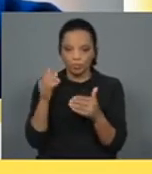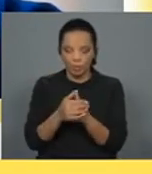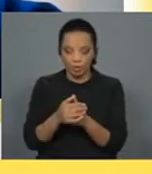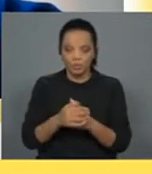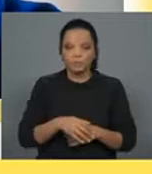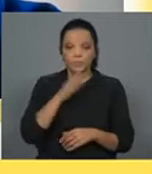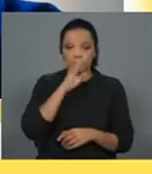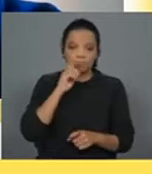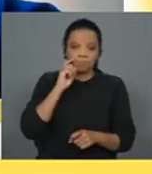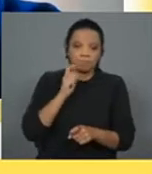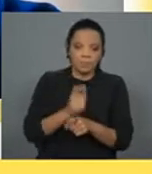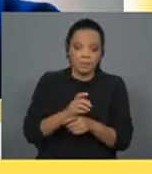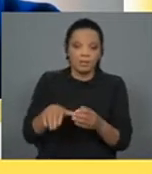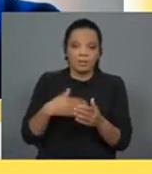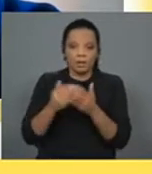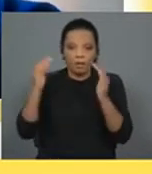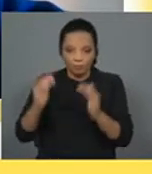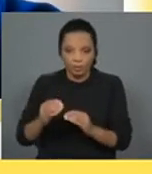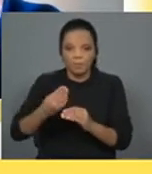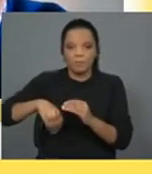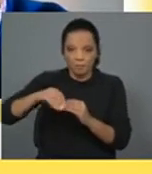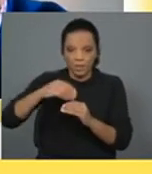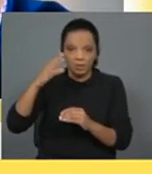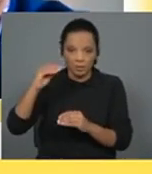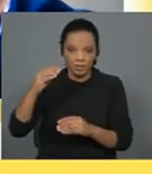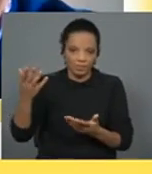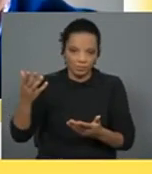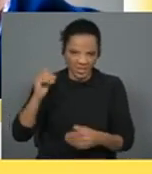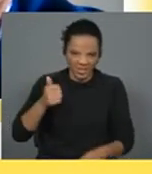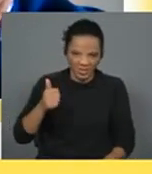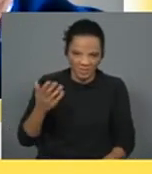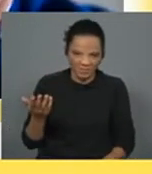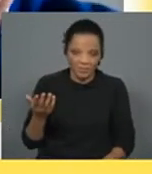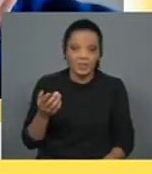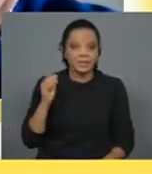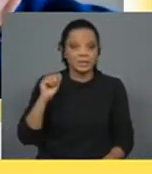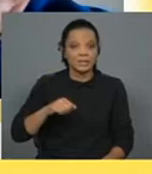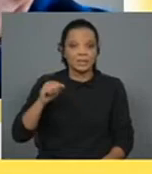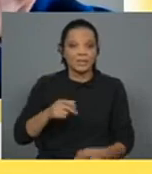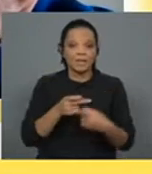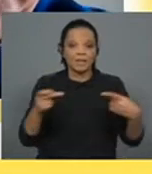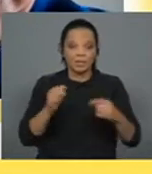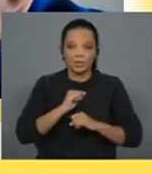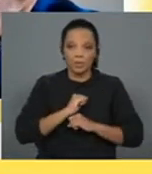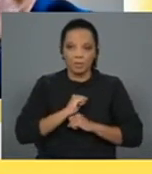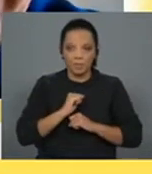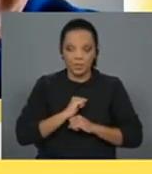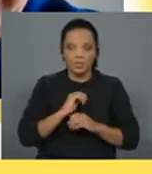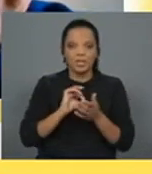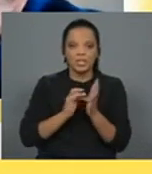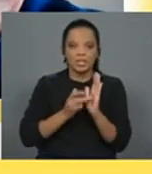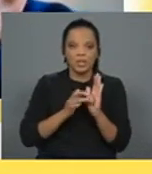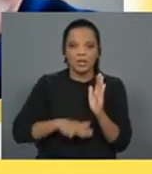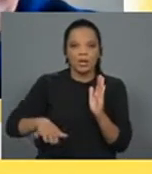se fiscalizarmos, reduzimos mais 10. Ora, aí está. É assim? Essa frase não é minha. Eu estava a citar um grande engenheiro desta